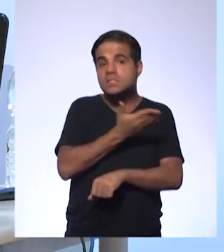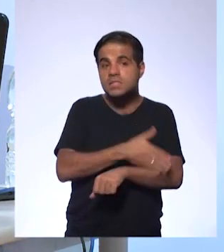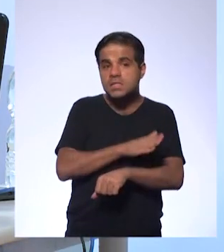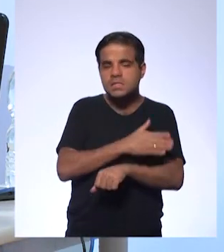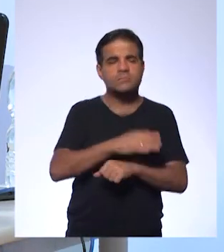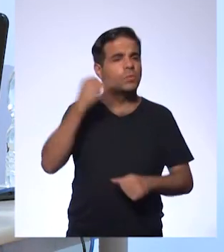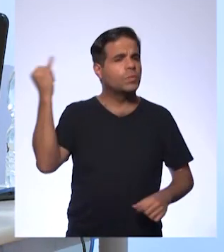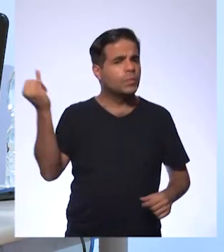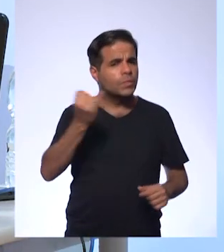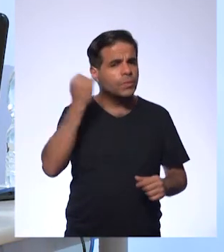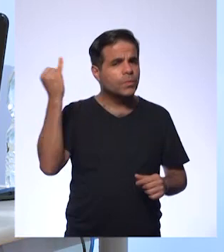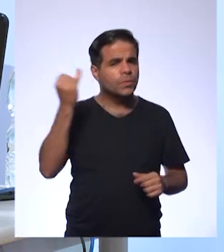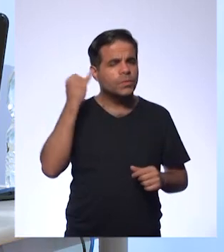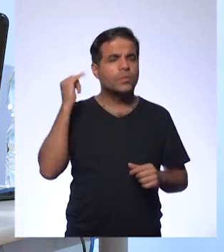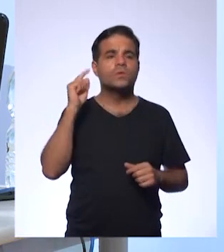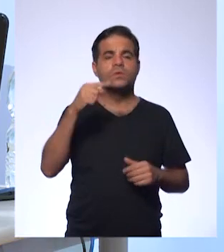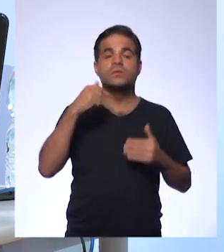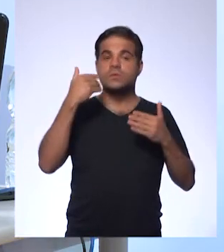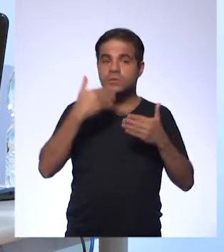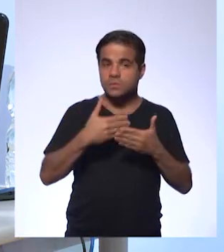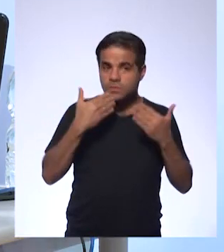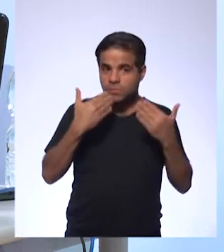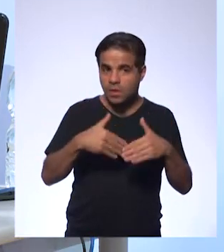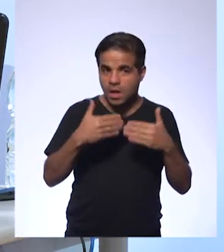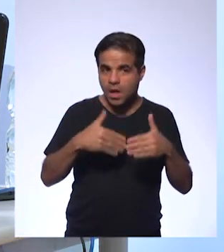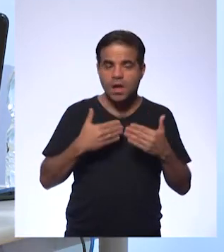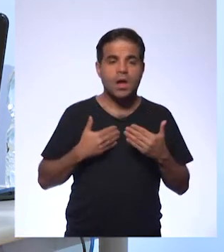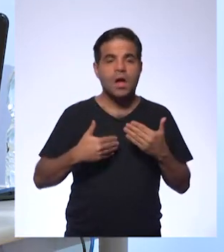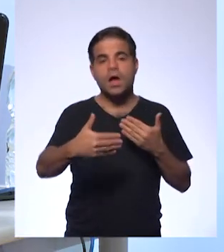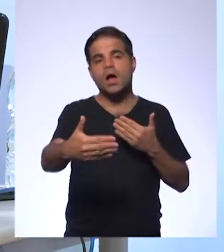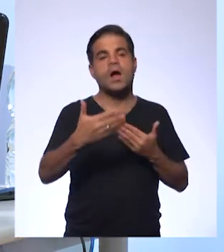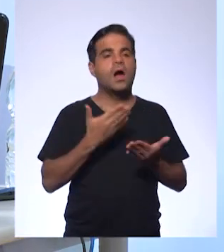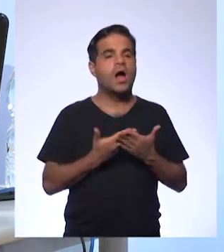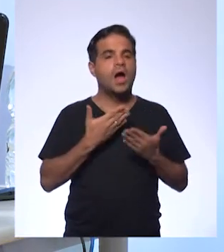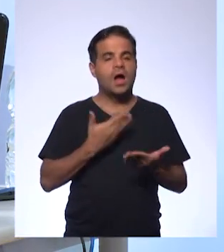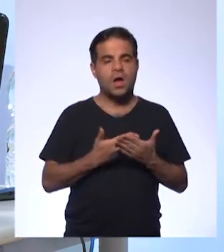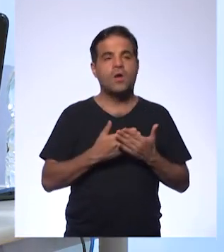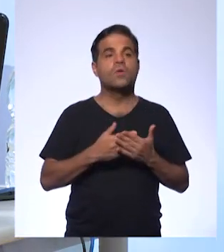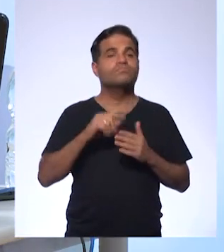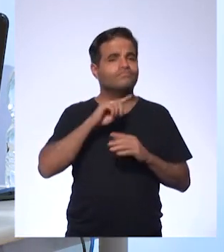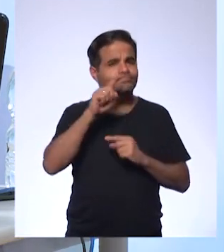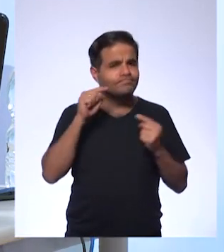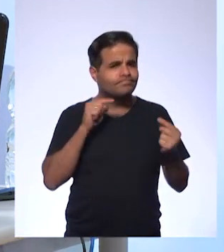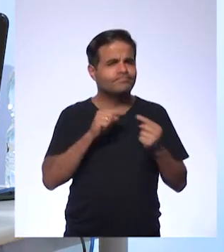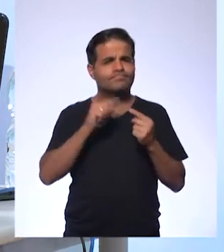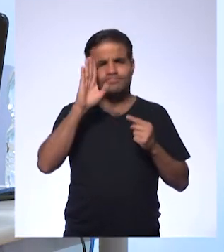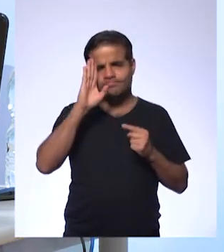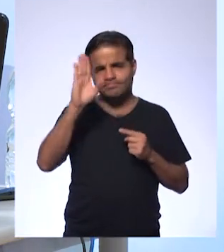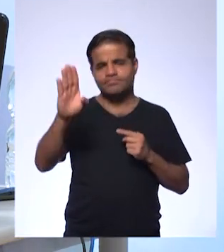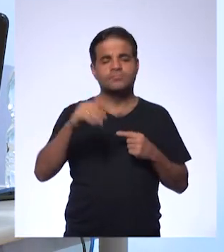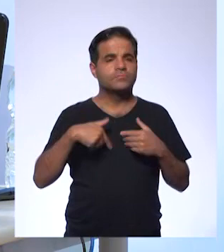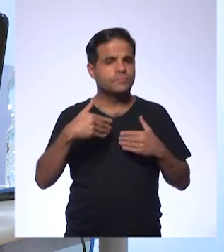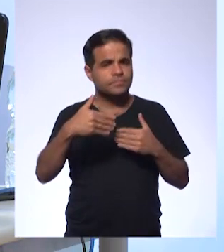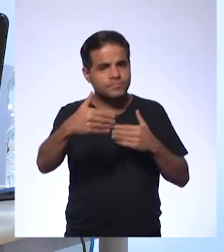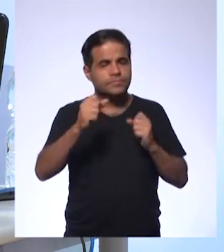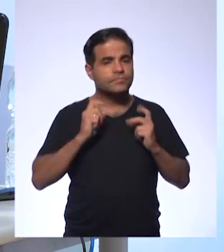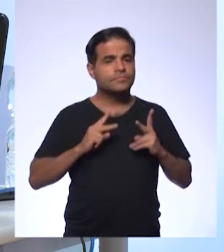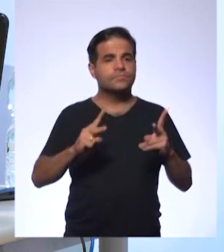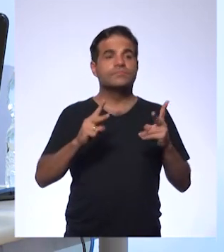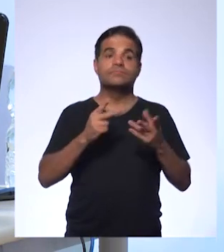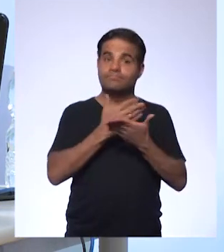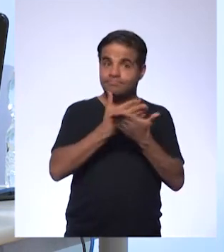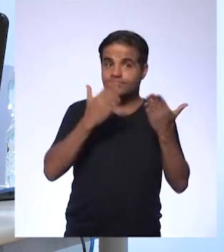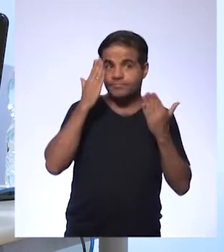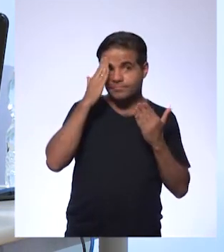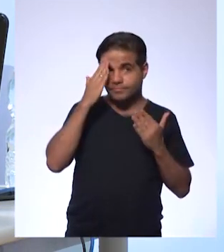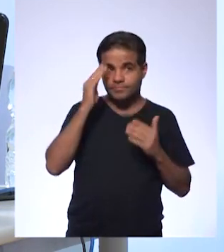é fundamental para as próximas aulas, principalmente para a culminância dessa sequência. Então, como vocês